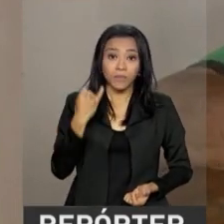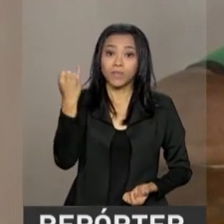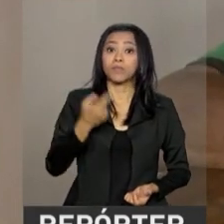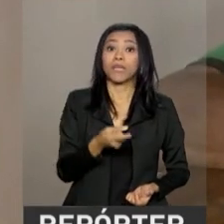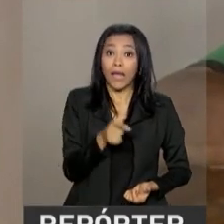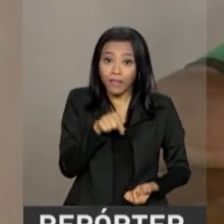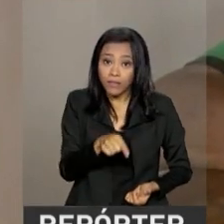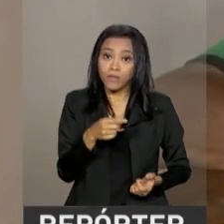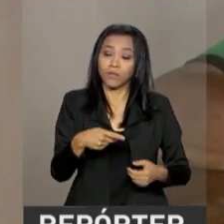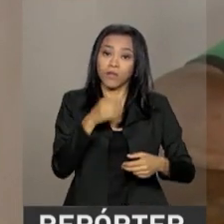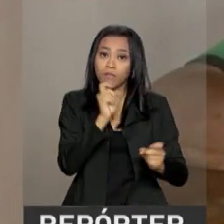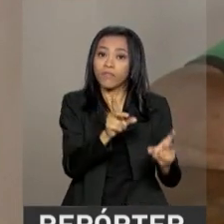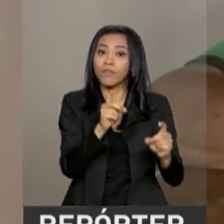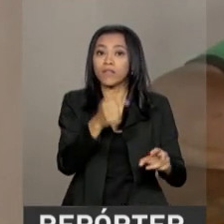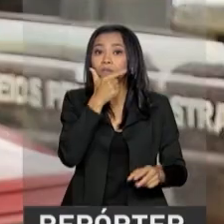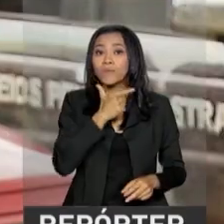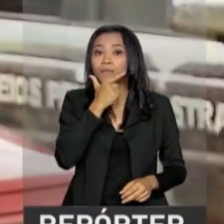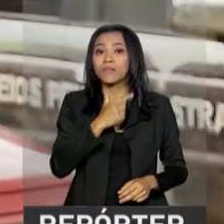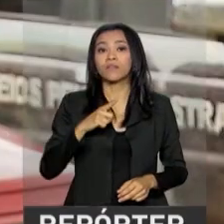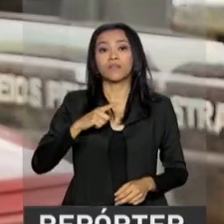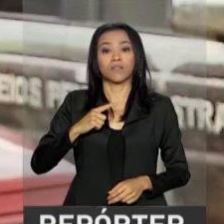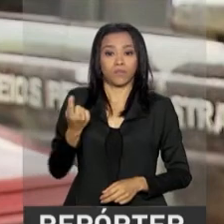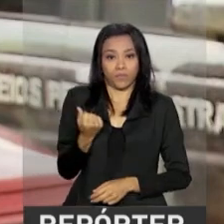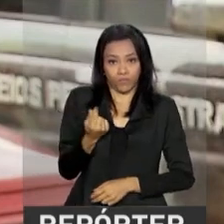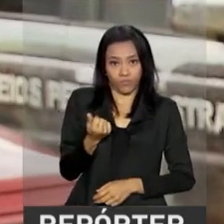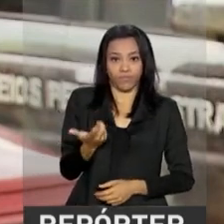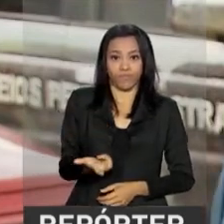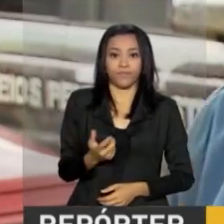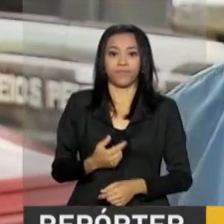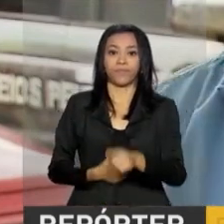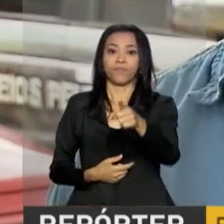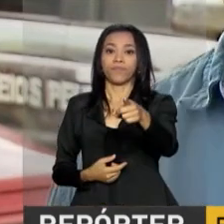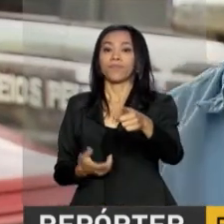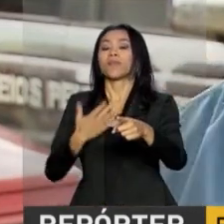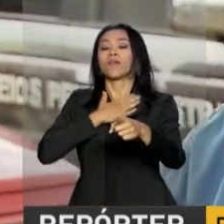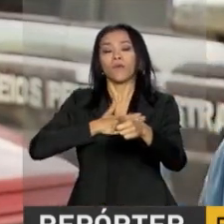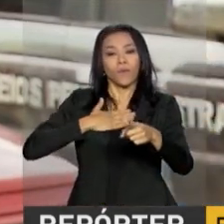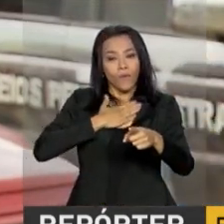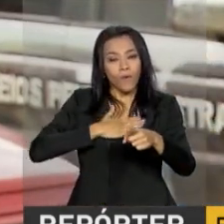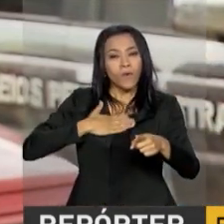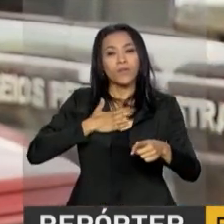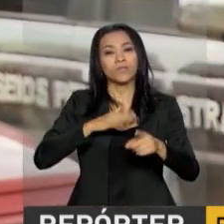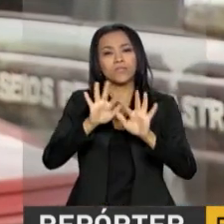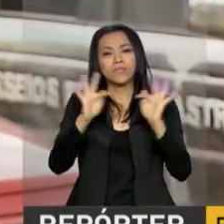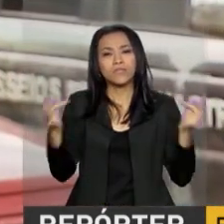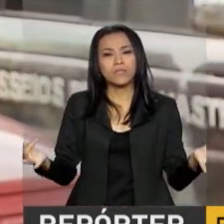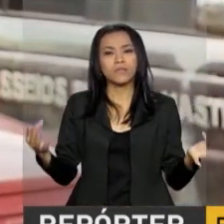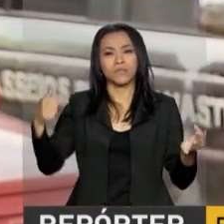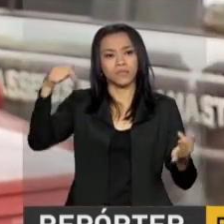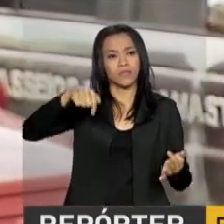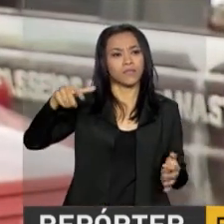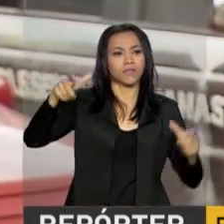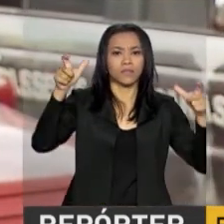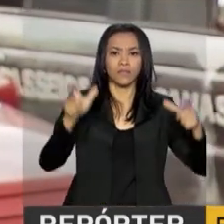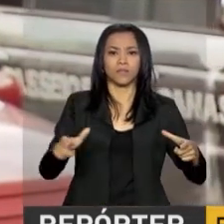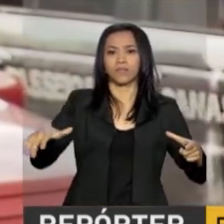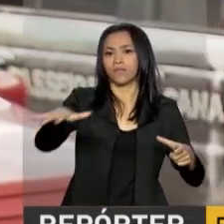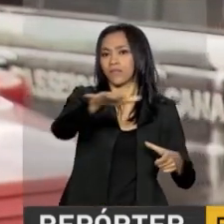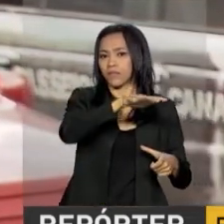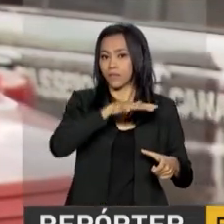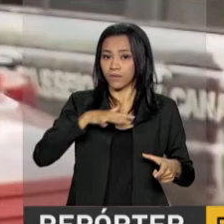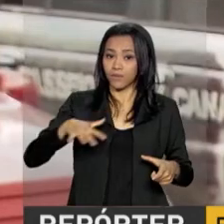queijo criei minha filha com que ela gosta da simplicidade né que a gente tem e prof ser do